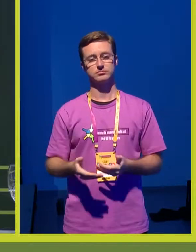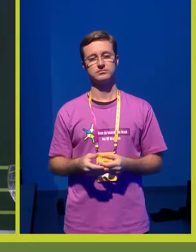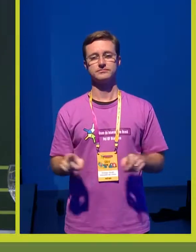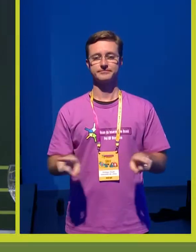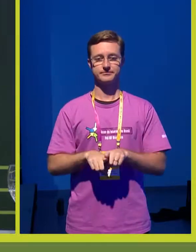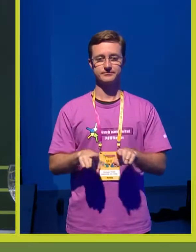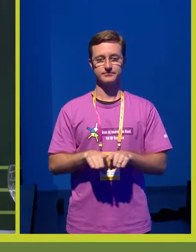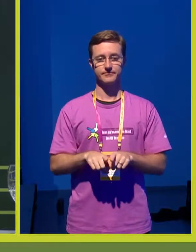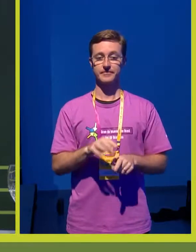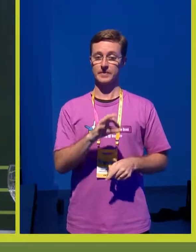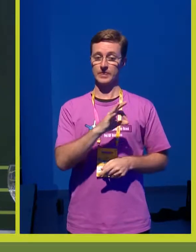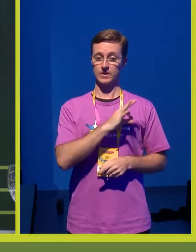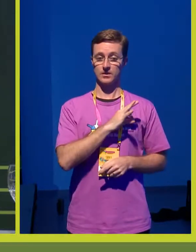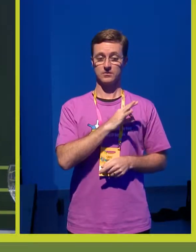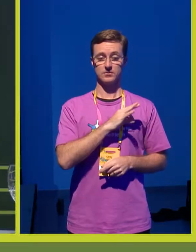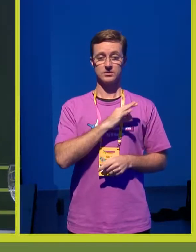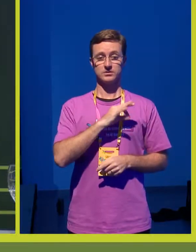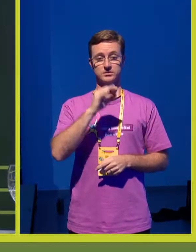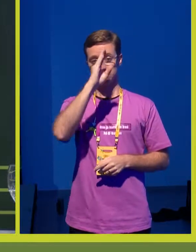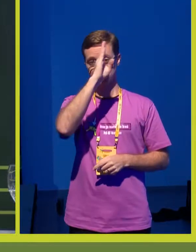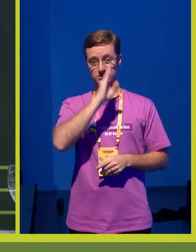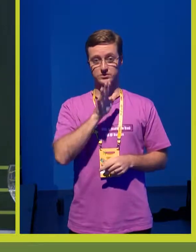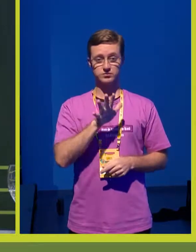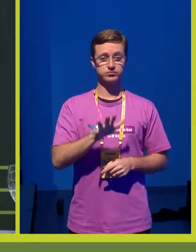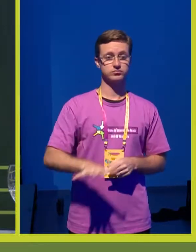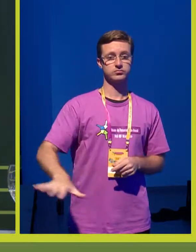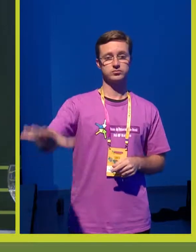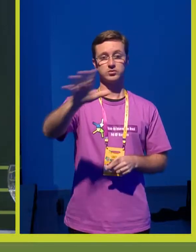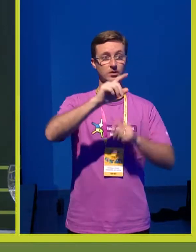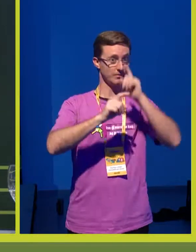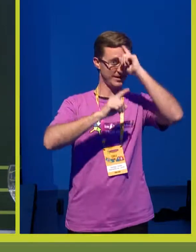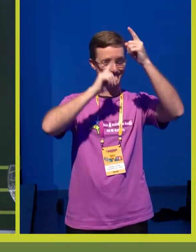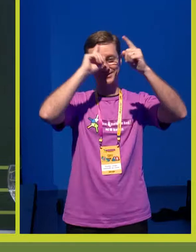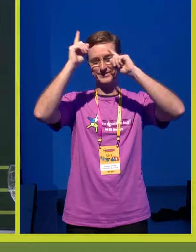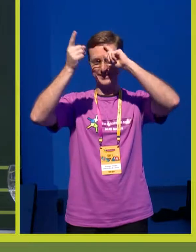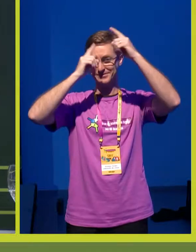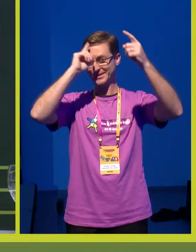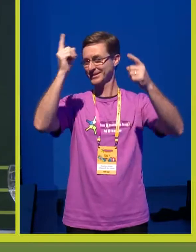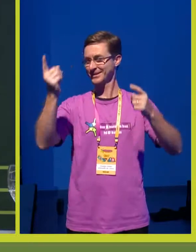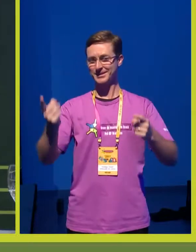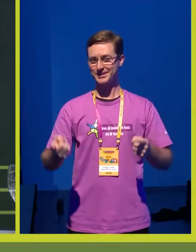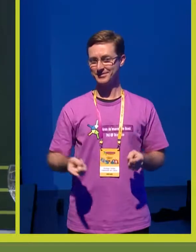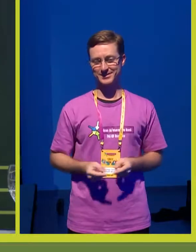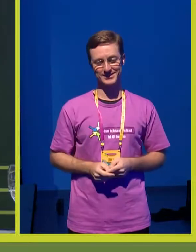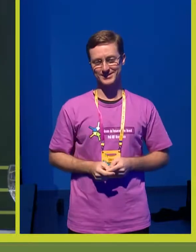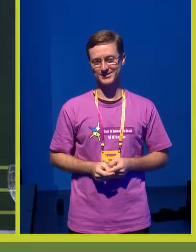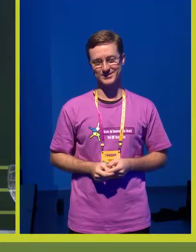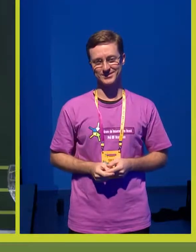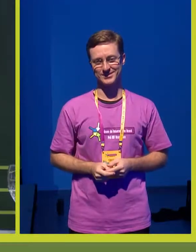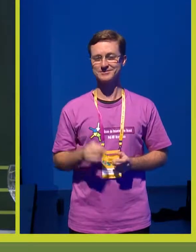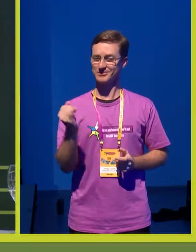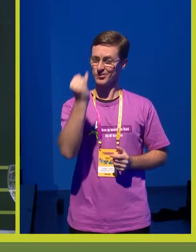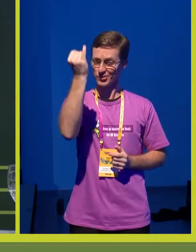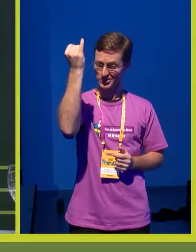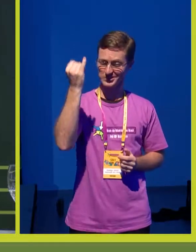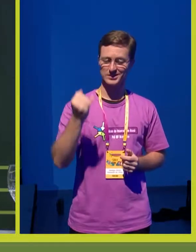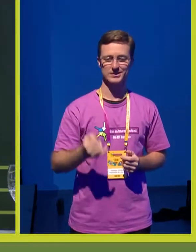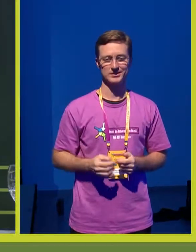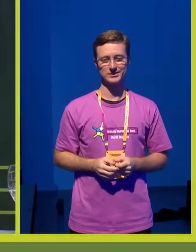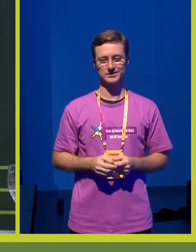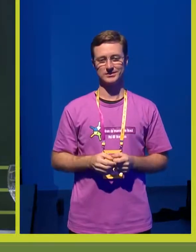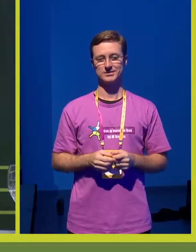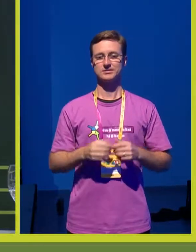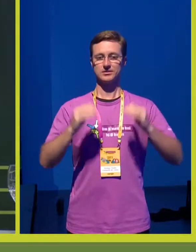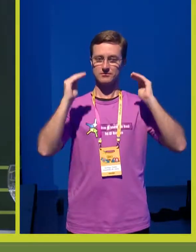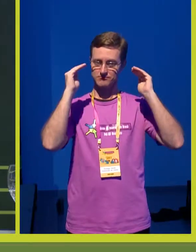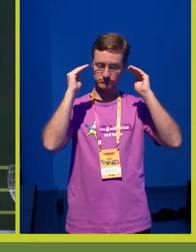as polícias aí ao redor do Brasil são hiper criativas e é bastante importante esse